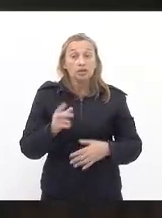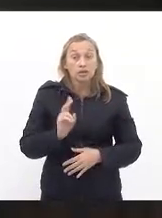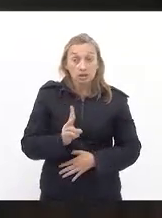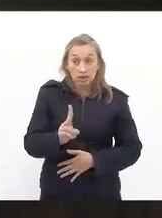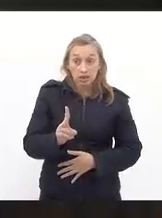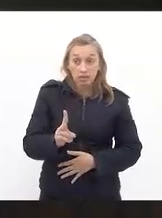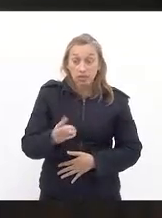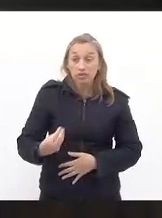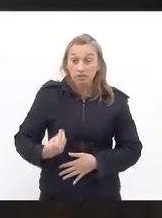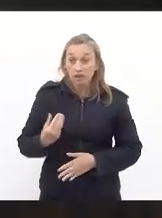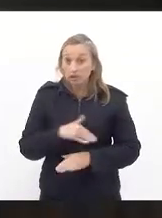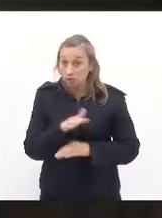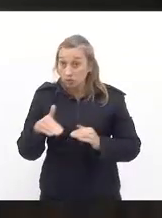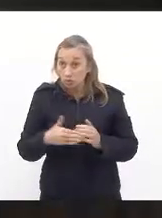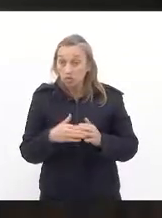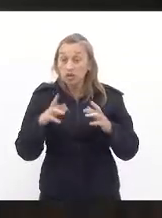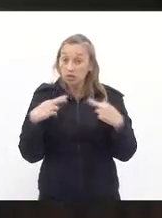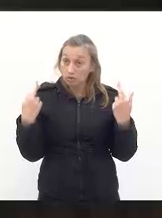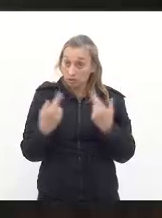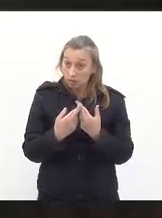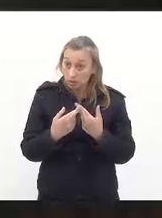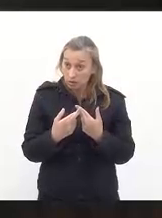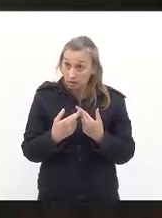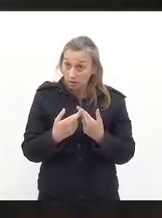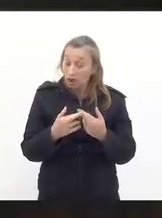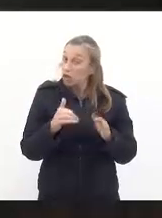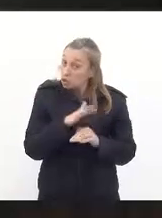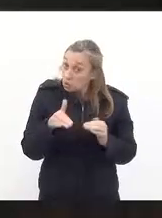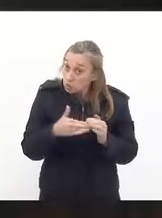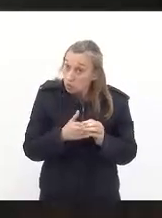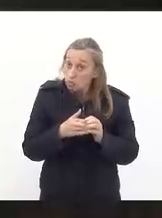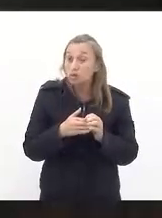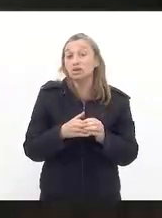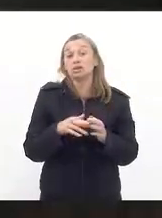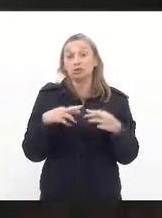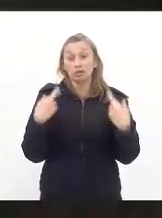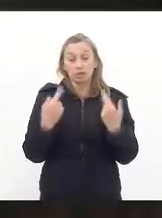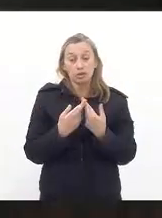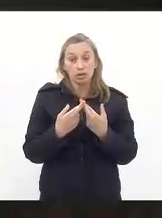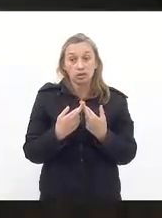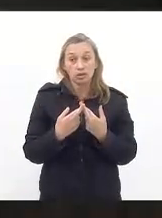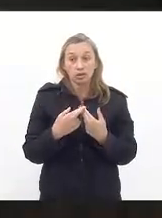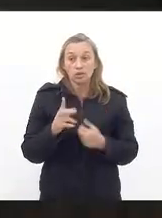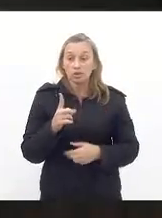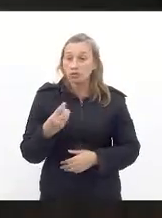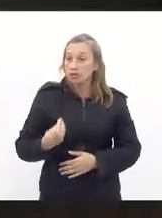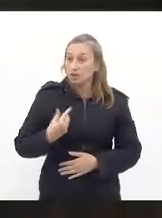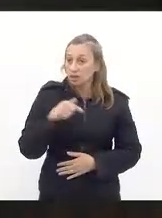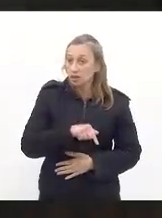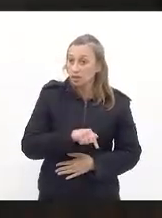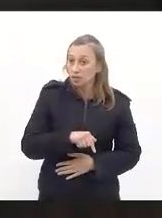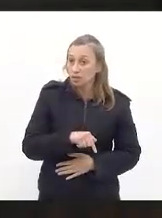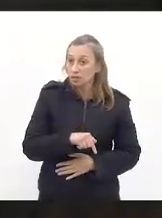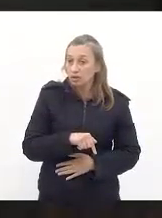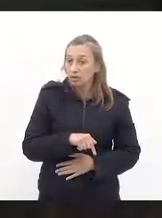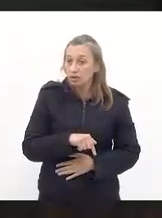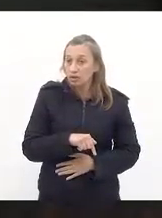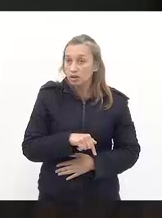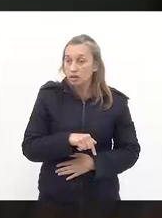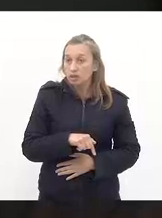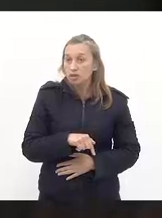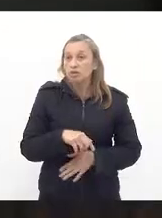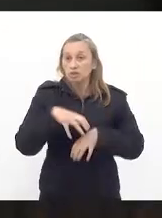como sempre Estou presente em todas as sessões em todas as sessões quando eu não estou presente é